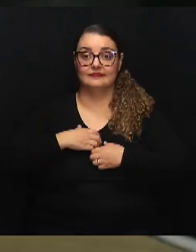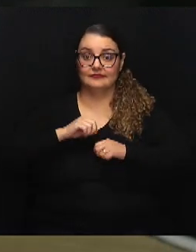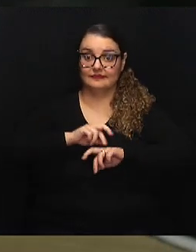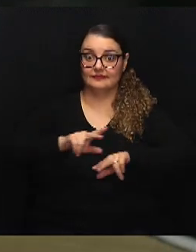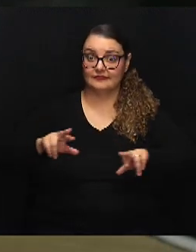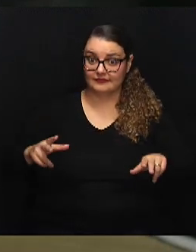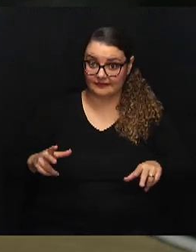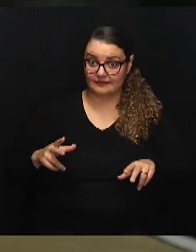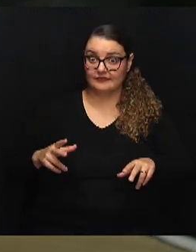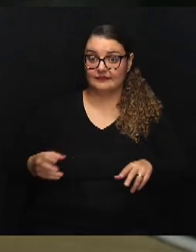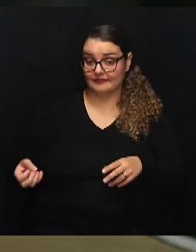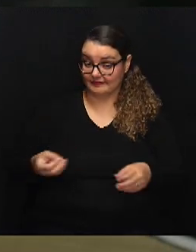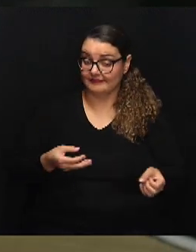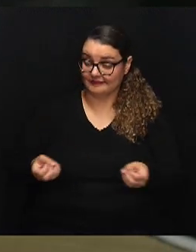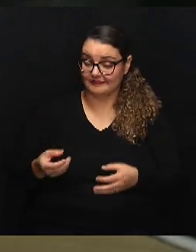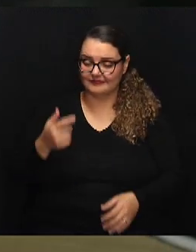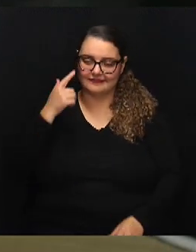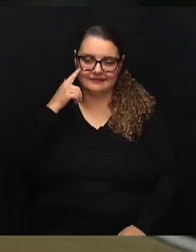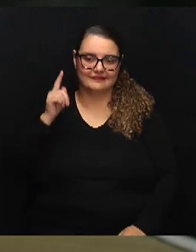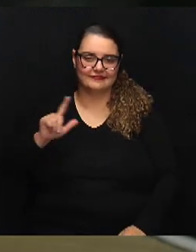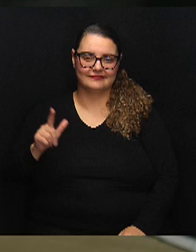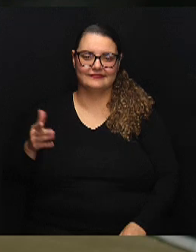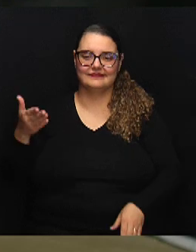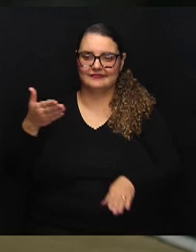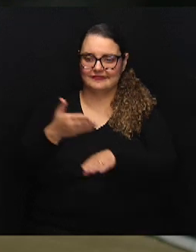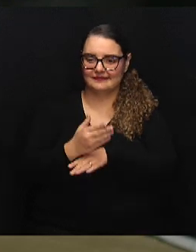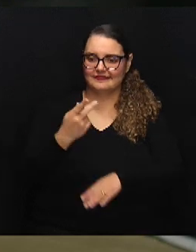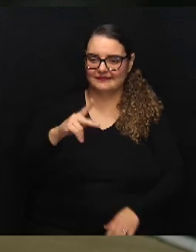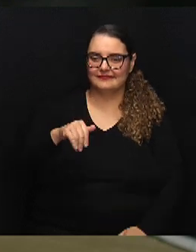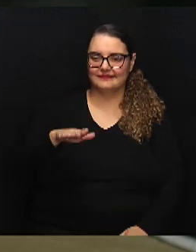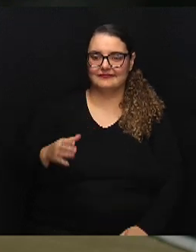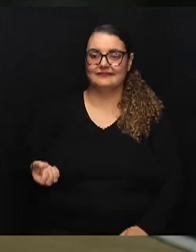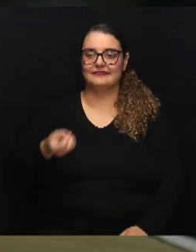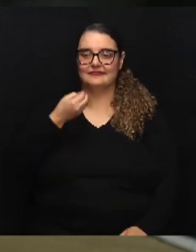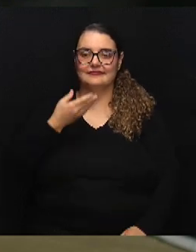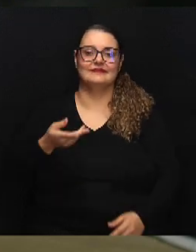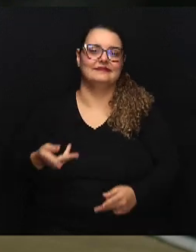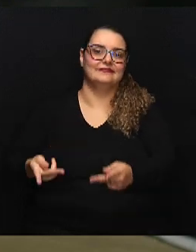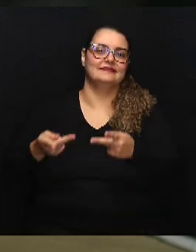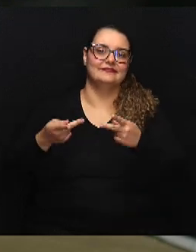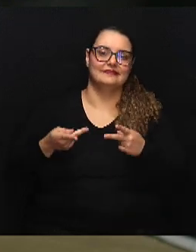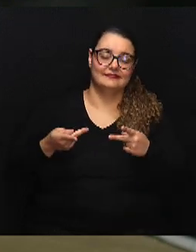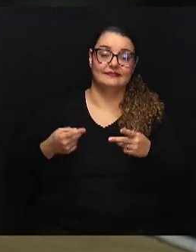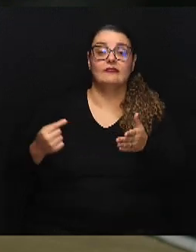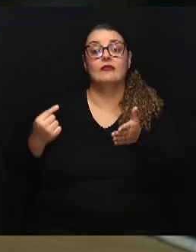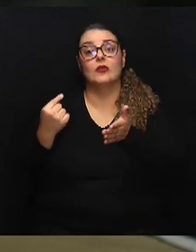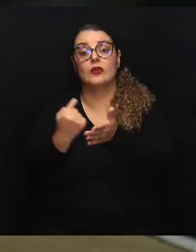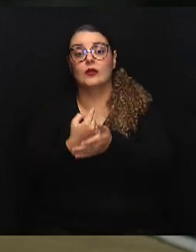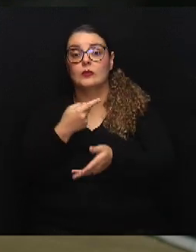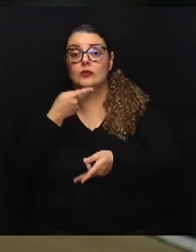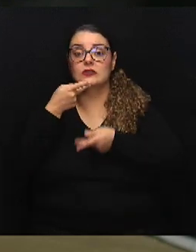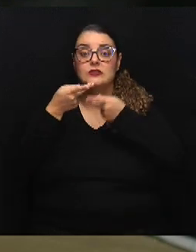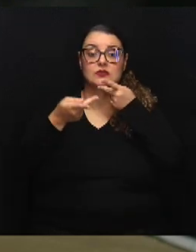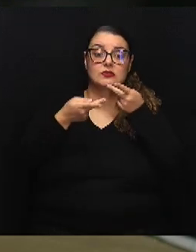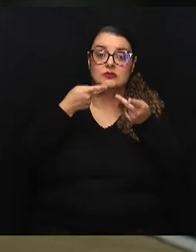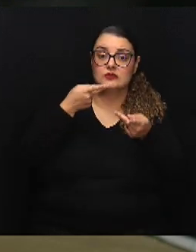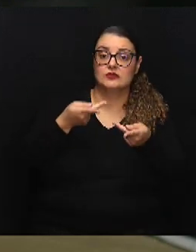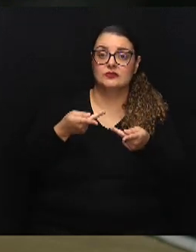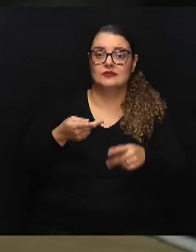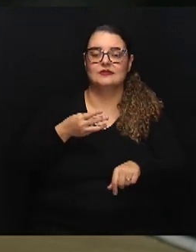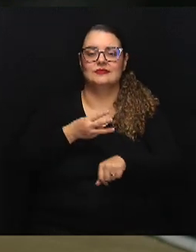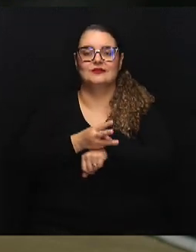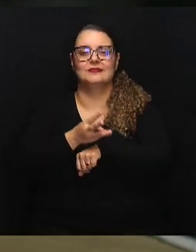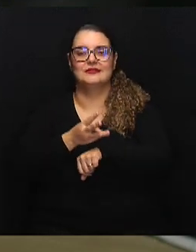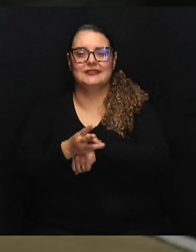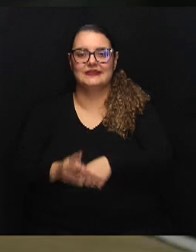tão contemporâneos. E claro, a sua participação é mais do que bem-vinda. Manda pra gente a sua pergunta ou o seu depoimento através do nosso WhatsApp